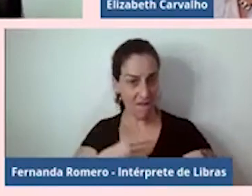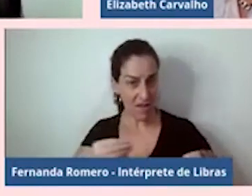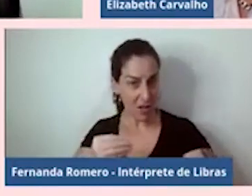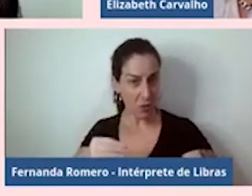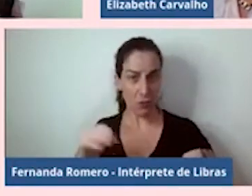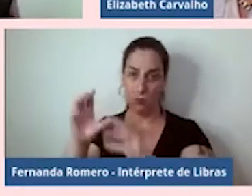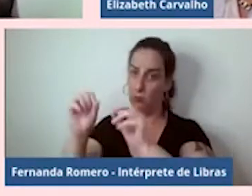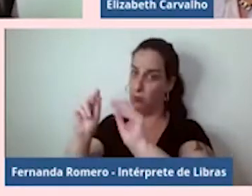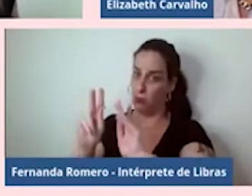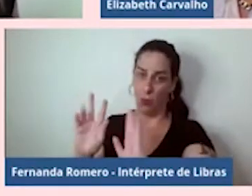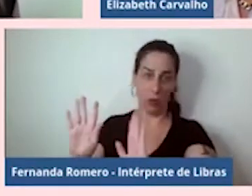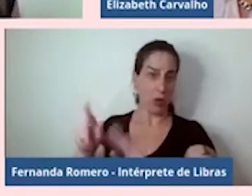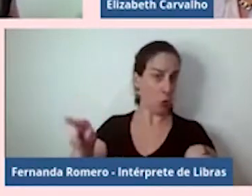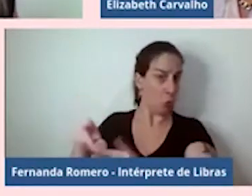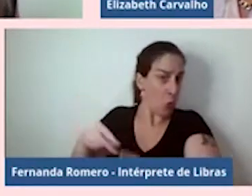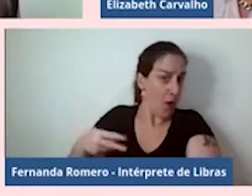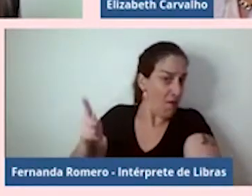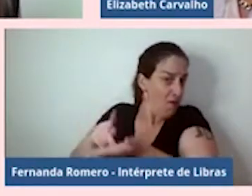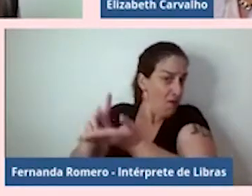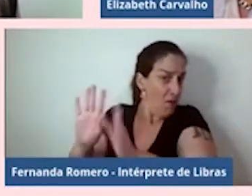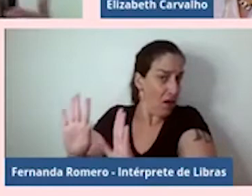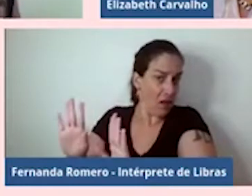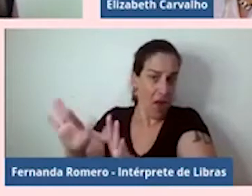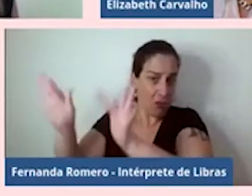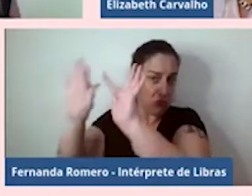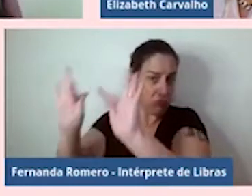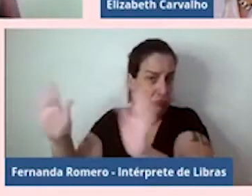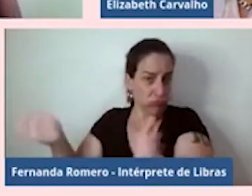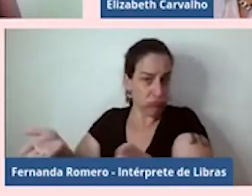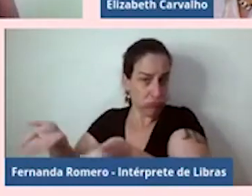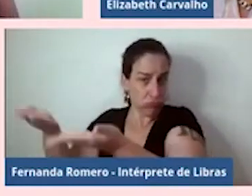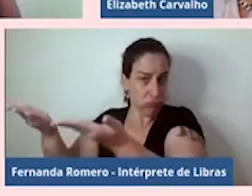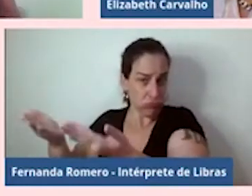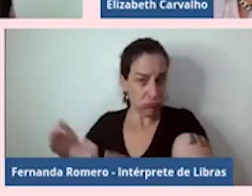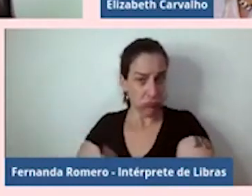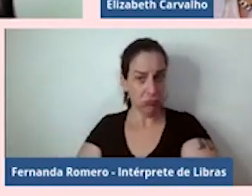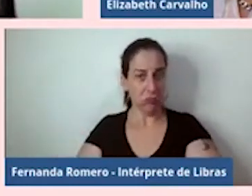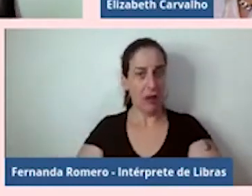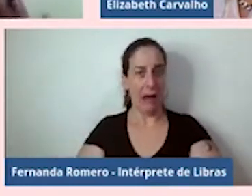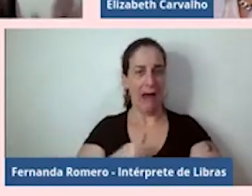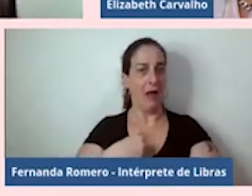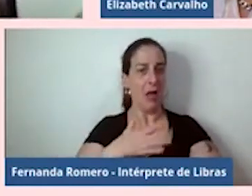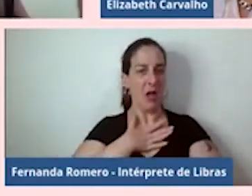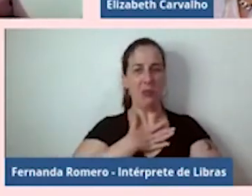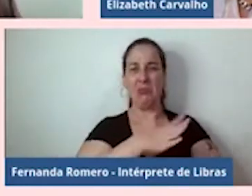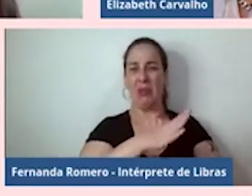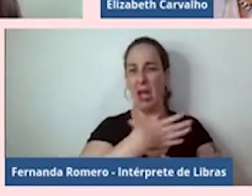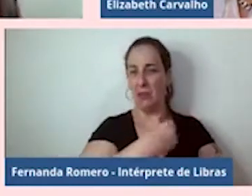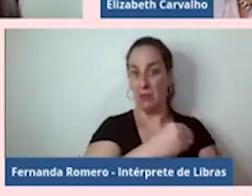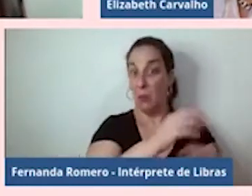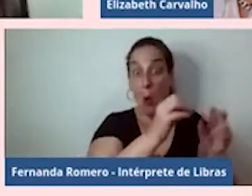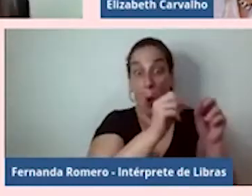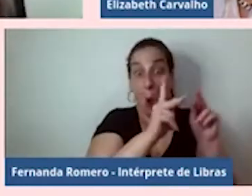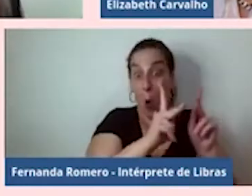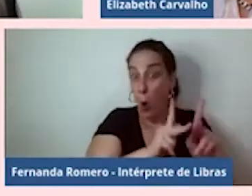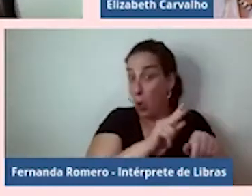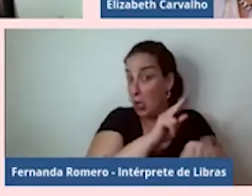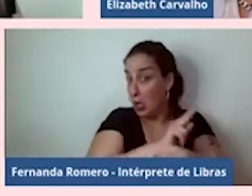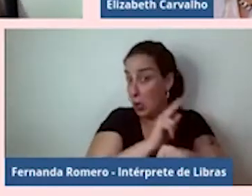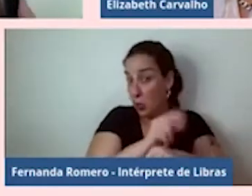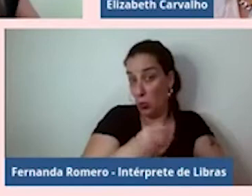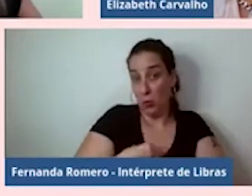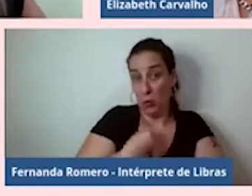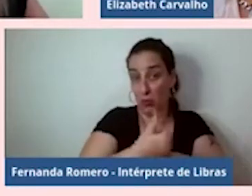essa é a minha verdade. E tá bom, tu vai ser feliz, né? Então, eu não quero ter filho, beleza, só vou cuidar da minha carreira.